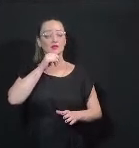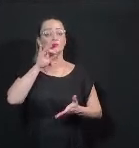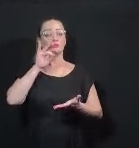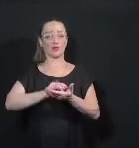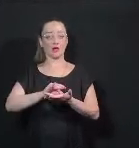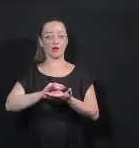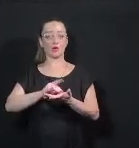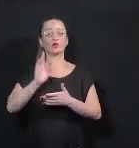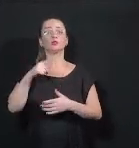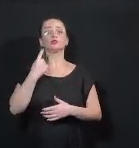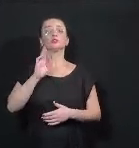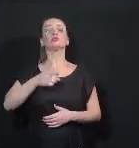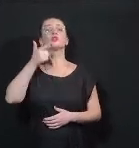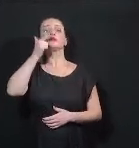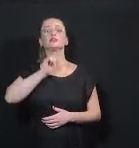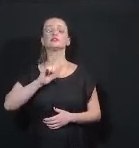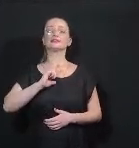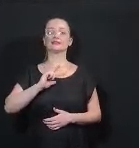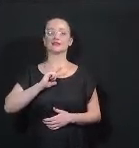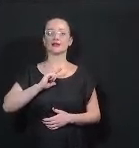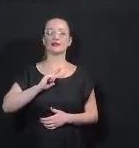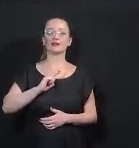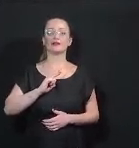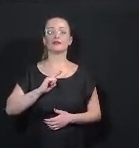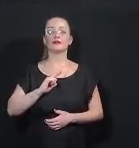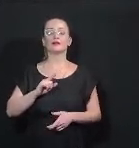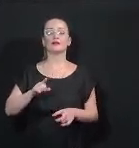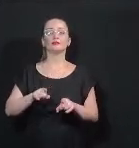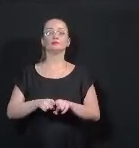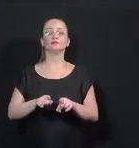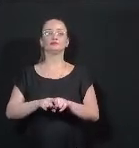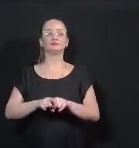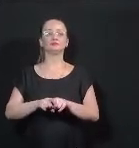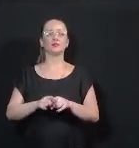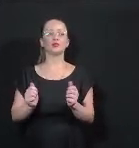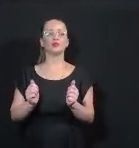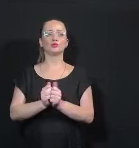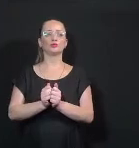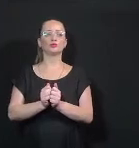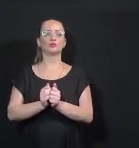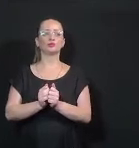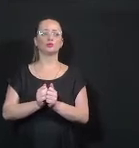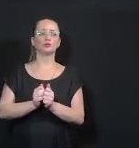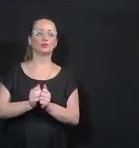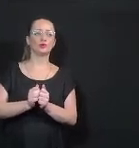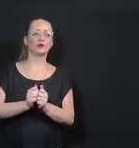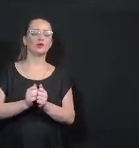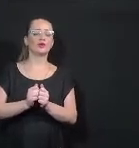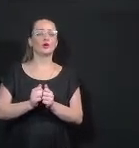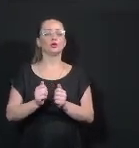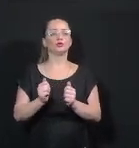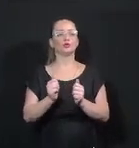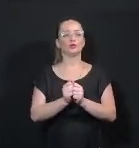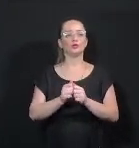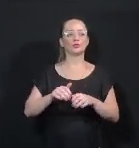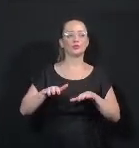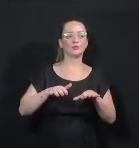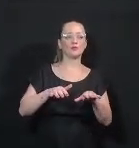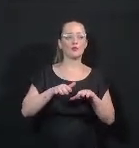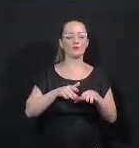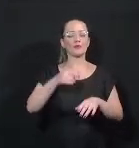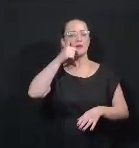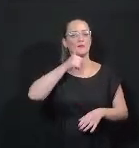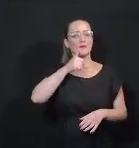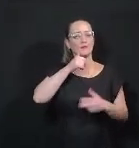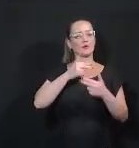já fizemos e também junto com movimentos de mulheres